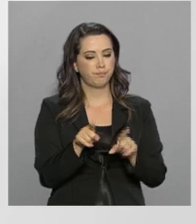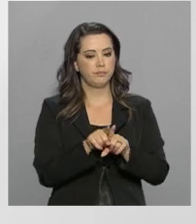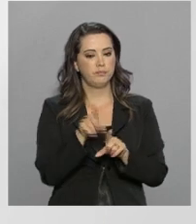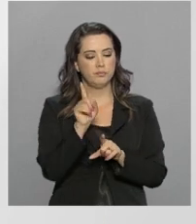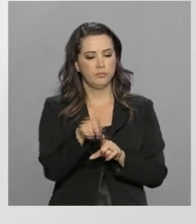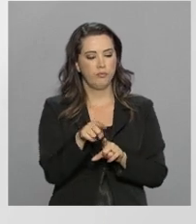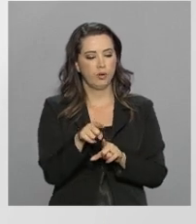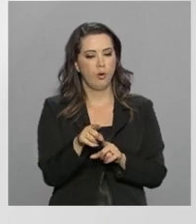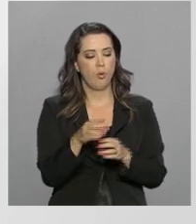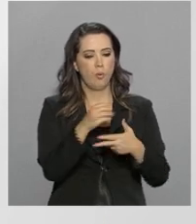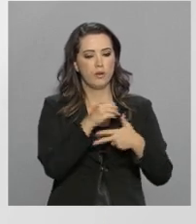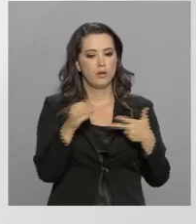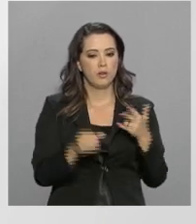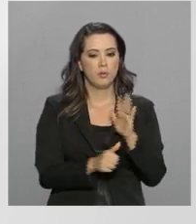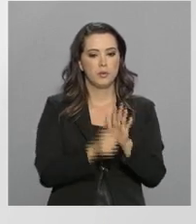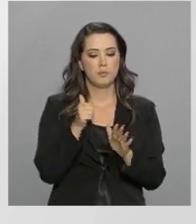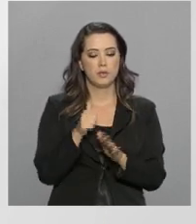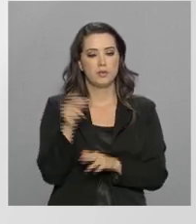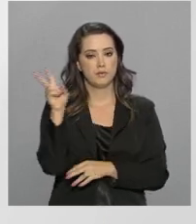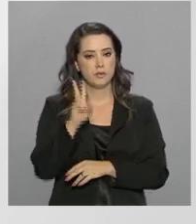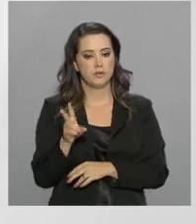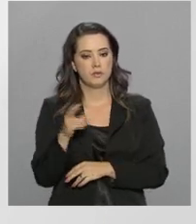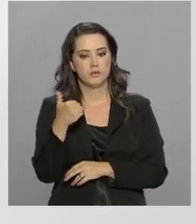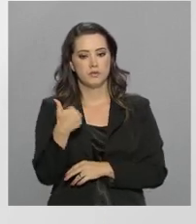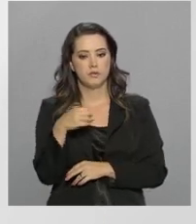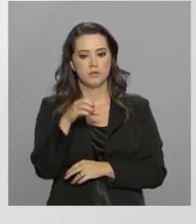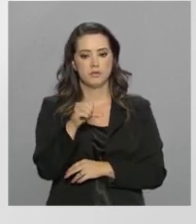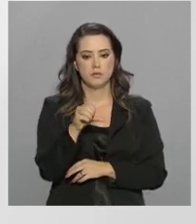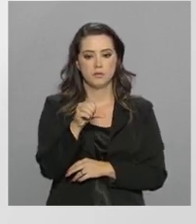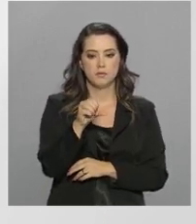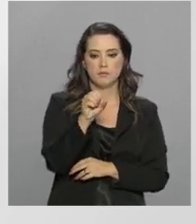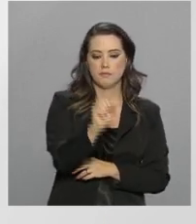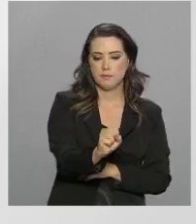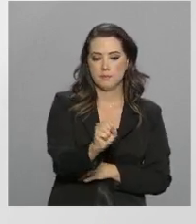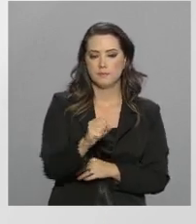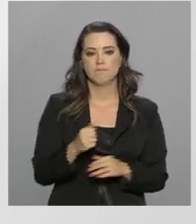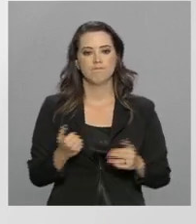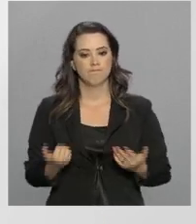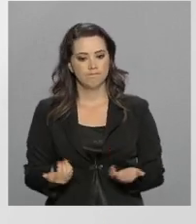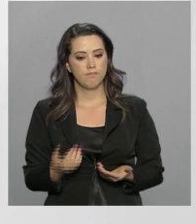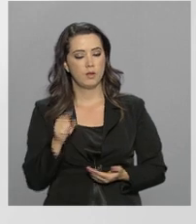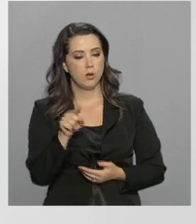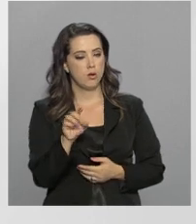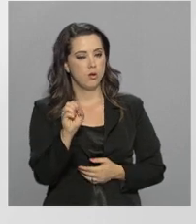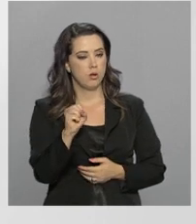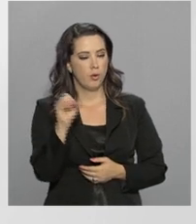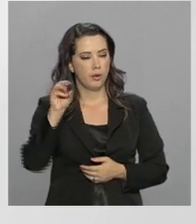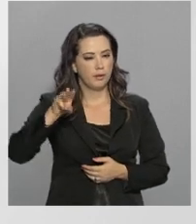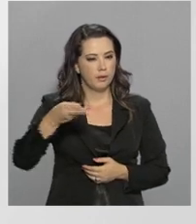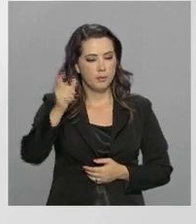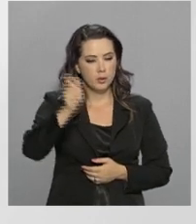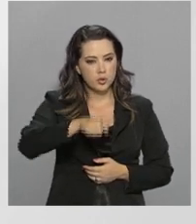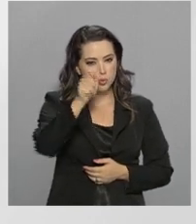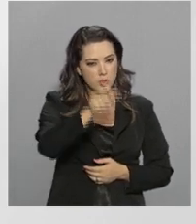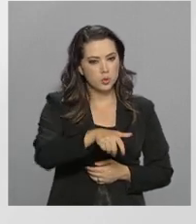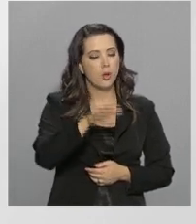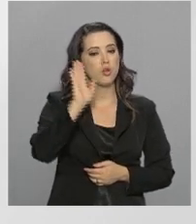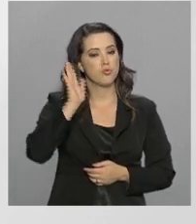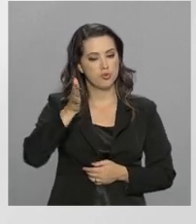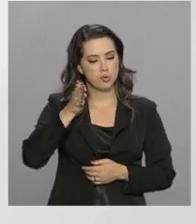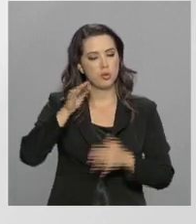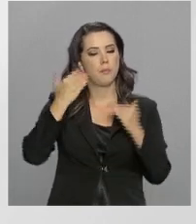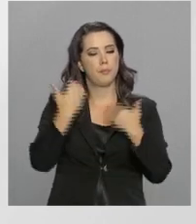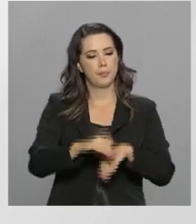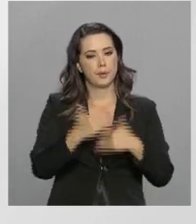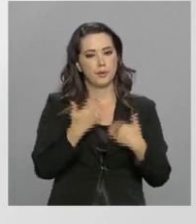do Ensino Médio foi realizado pela primeira vez em 1998 e cerca de 80 milhões de estudantes já